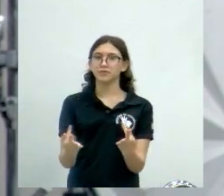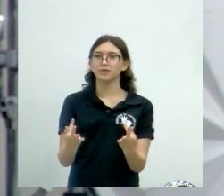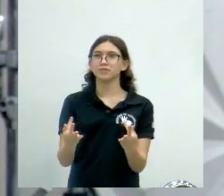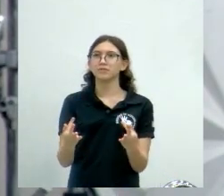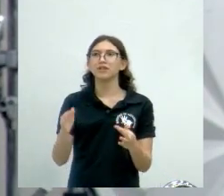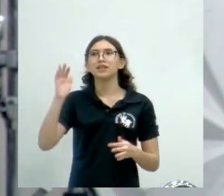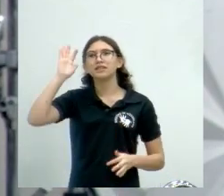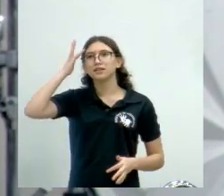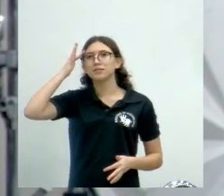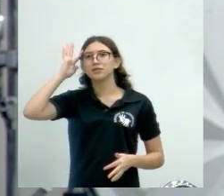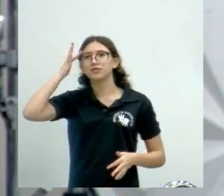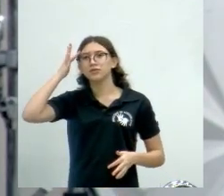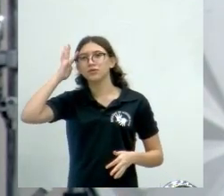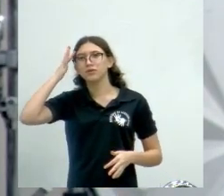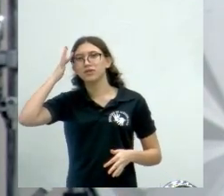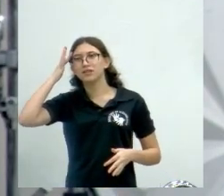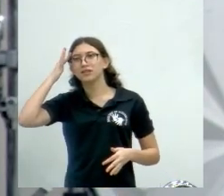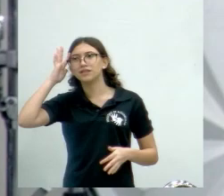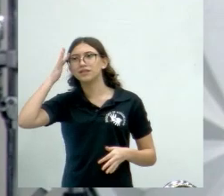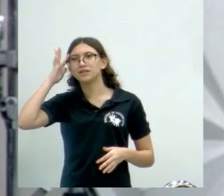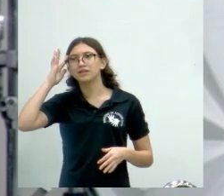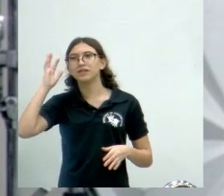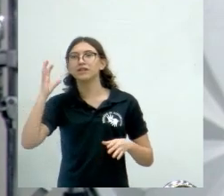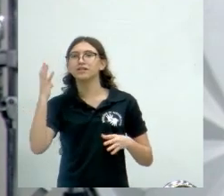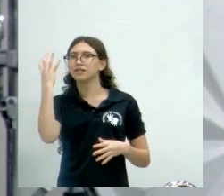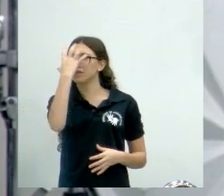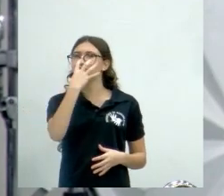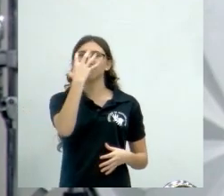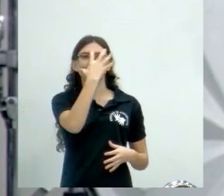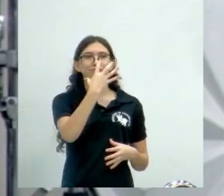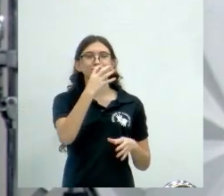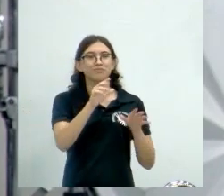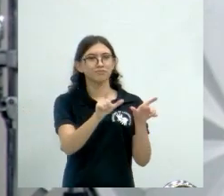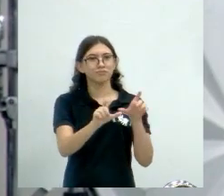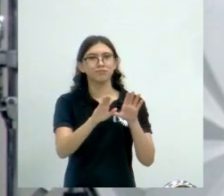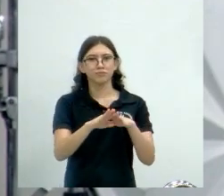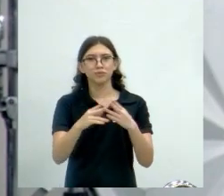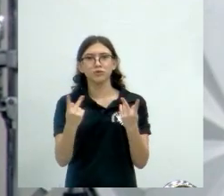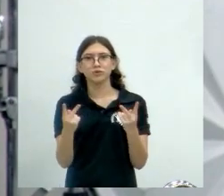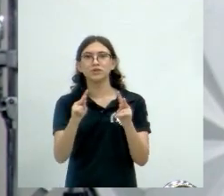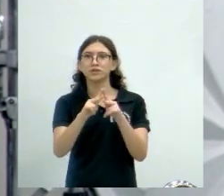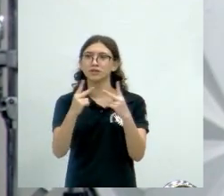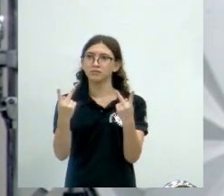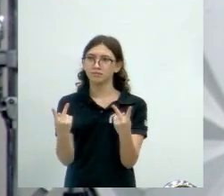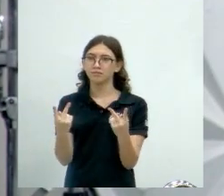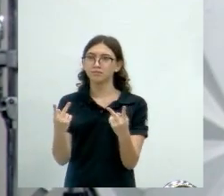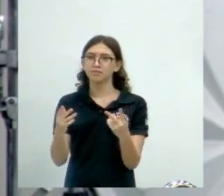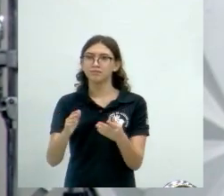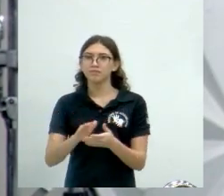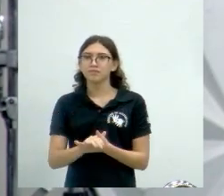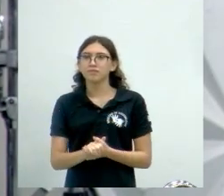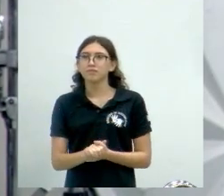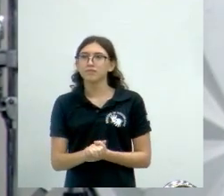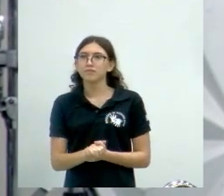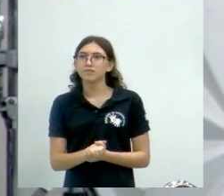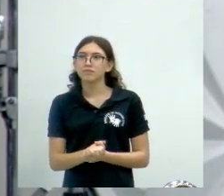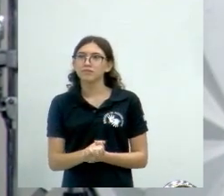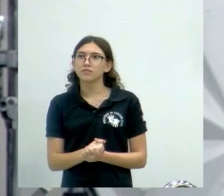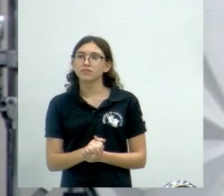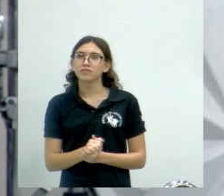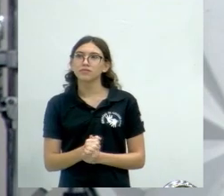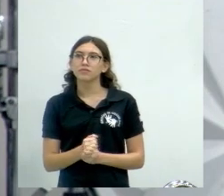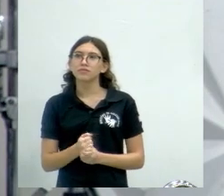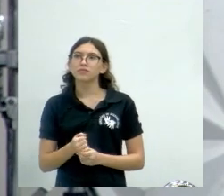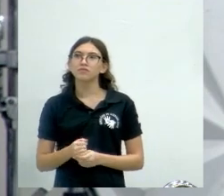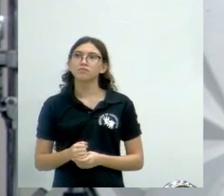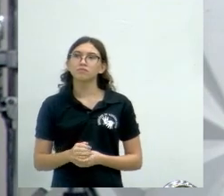envolve várias facetas, ela é multifacetada, ela é multicolorida, ela é extremamente rica no seu conceito. E